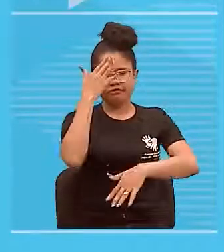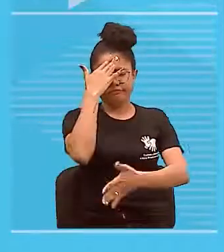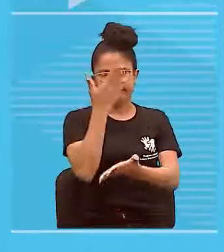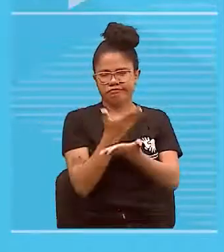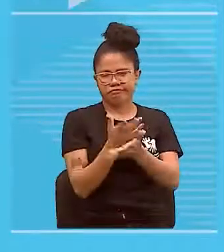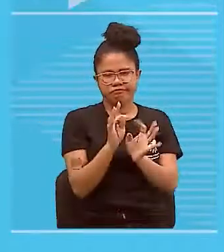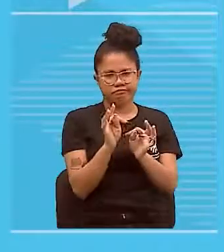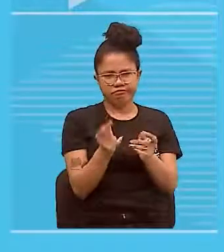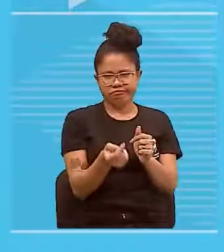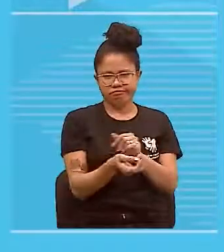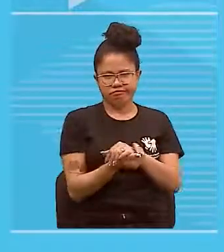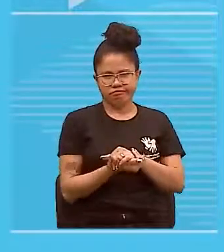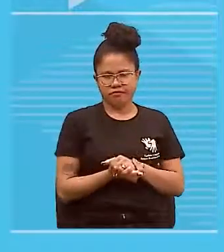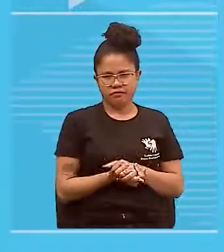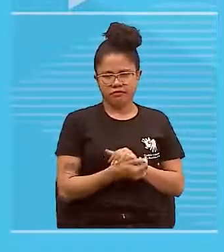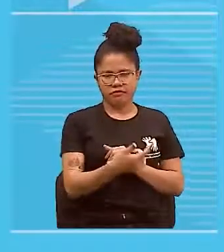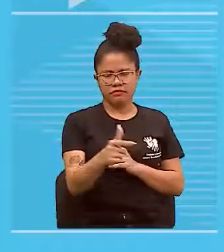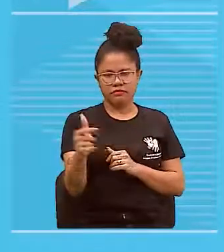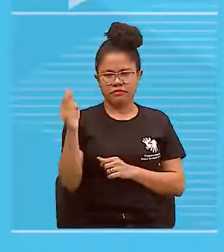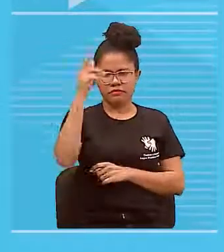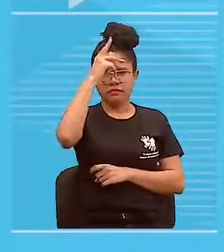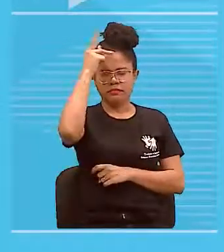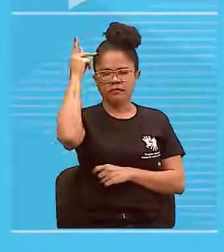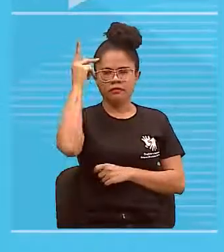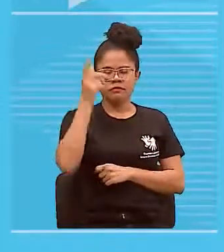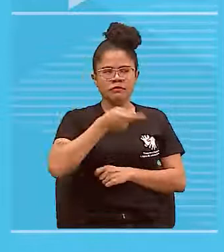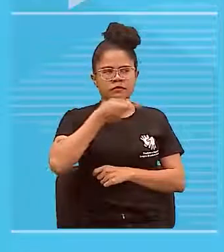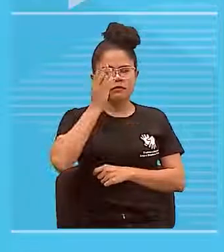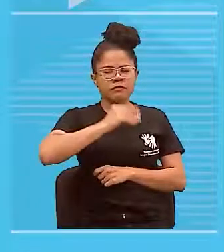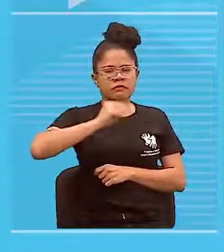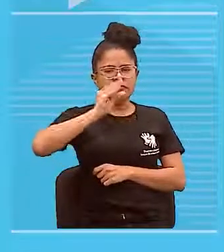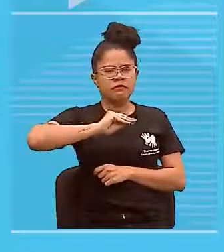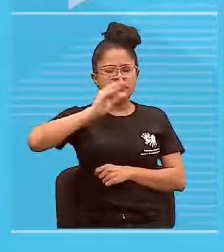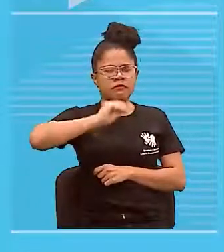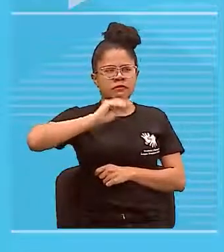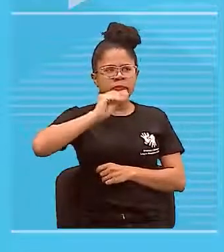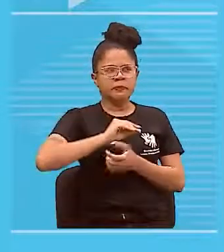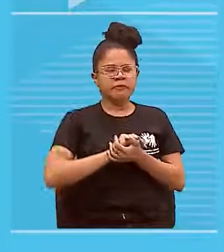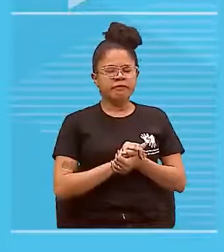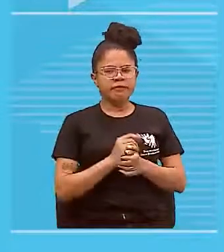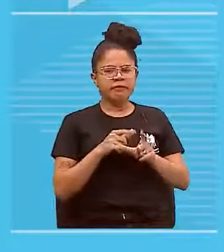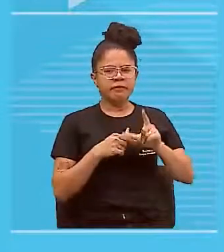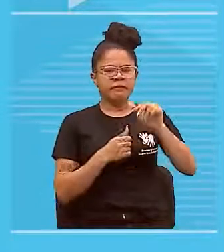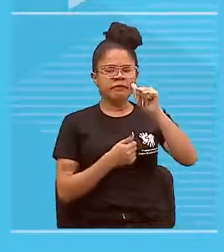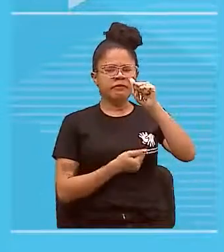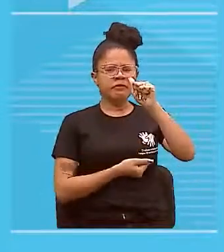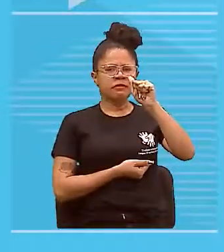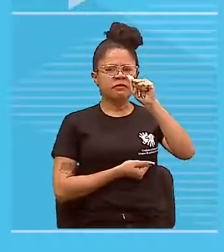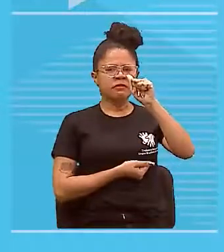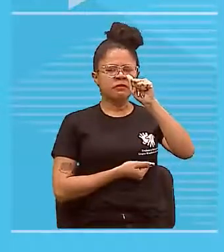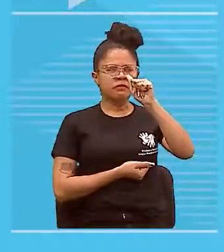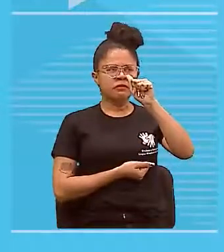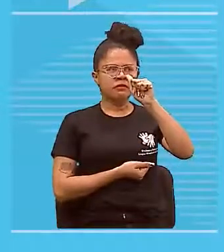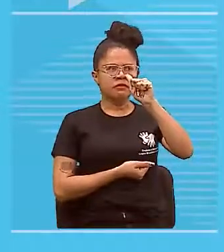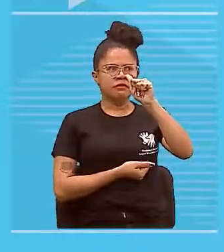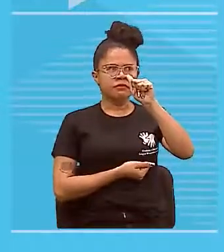beleza belezinha Olha a letra A de acordo com a leitura né